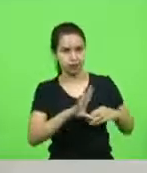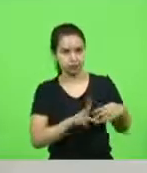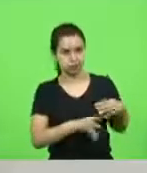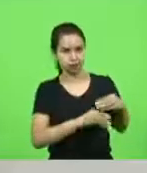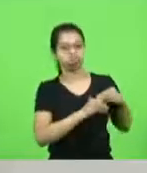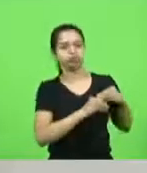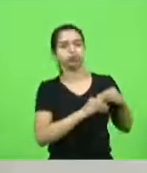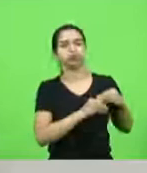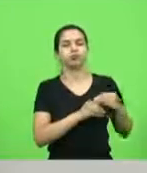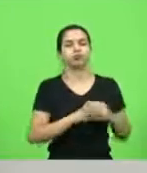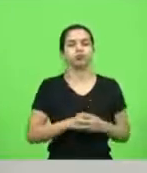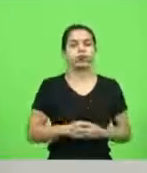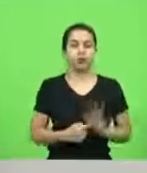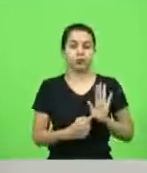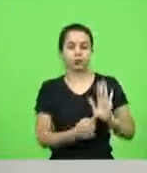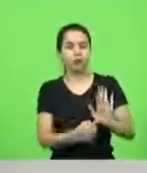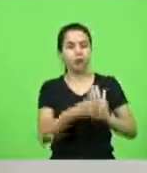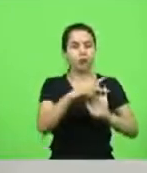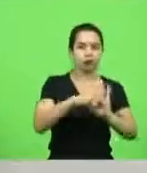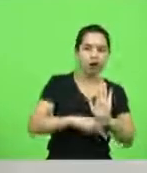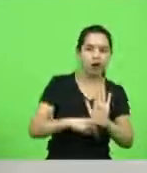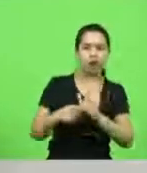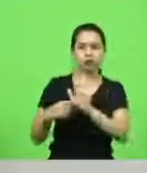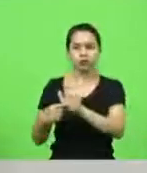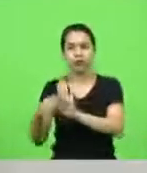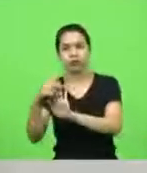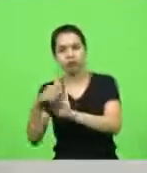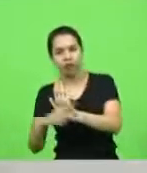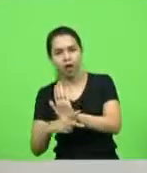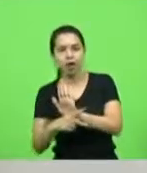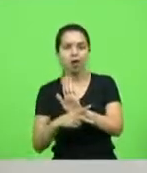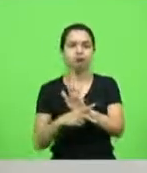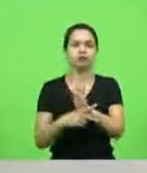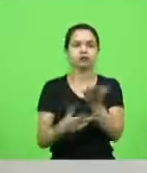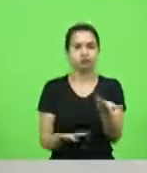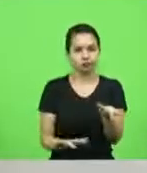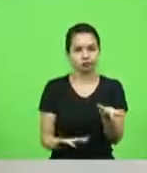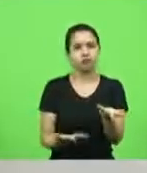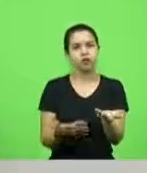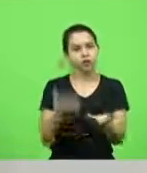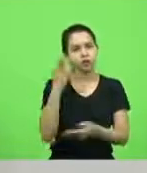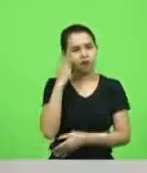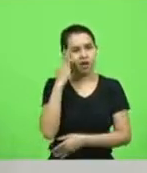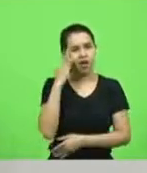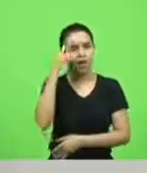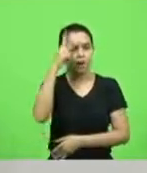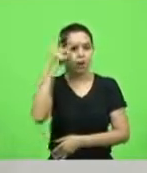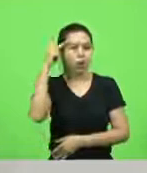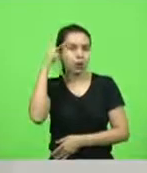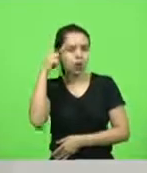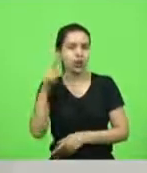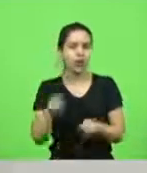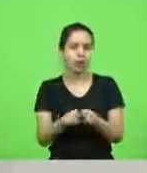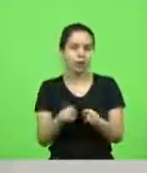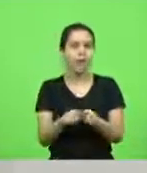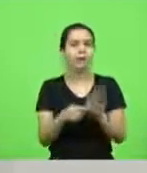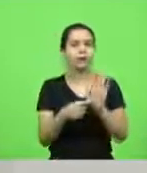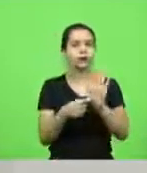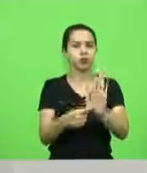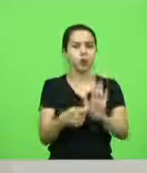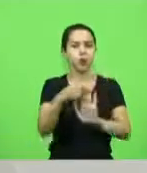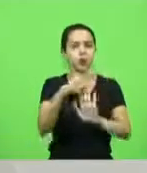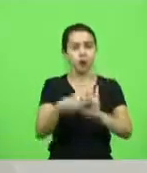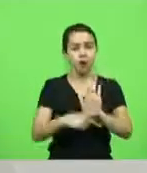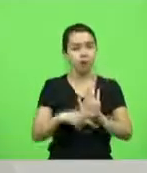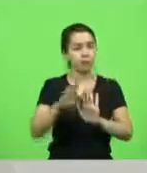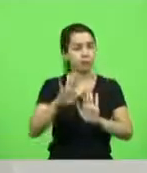projeto dali teve a deputada Paulinha que eu certeza com a mais absoluta a vontade Apresentou um projeto